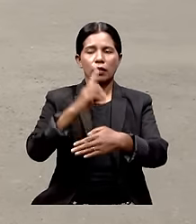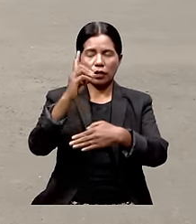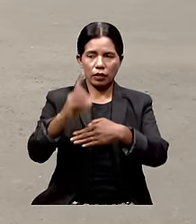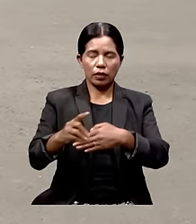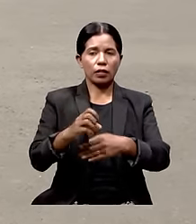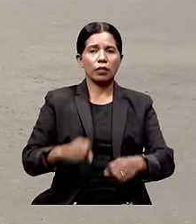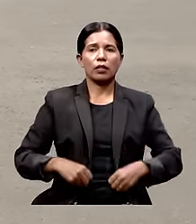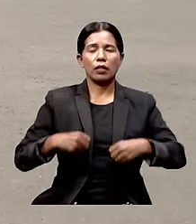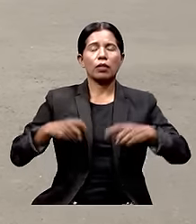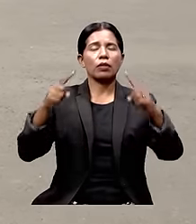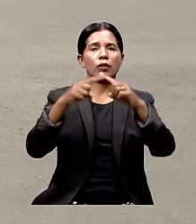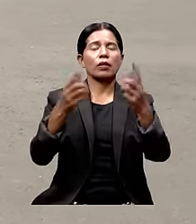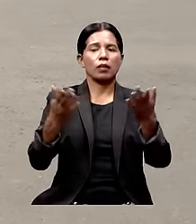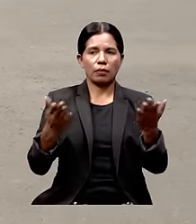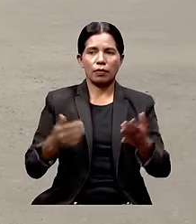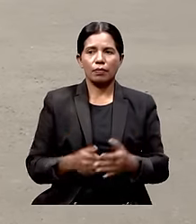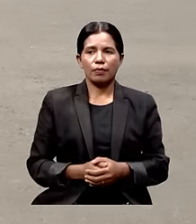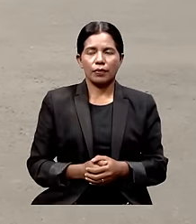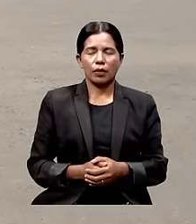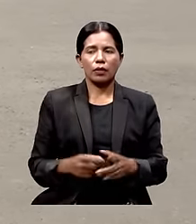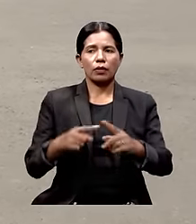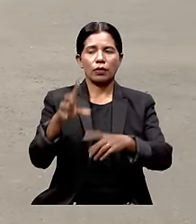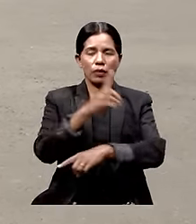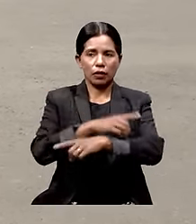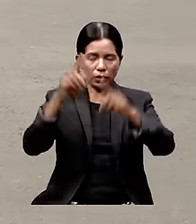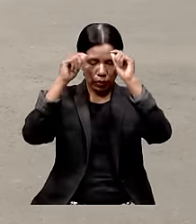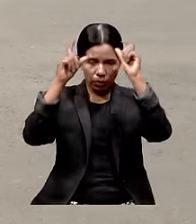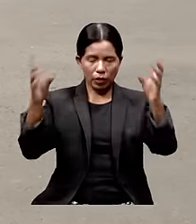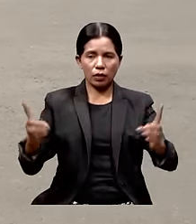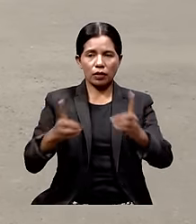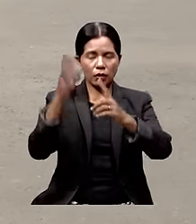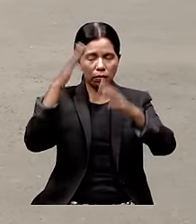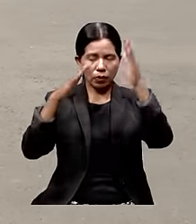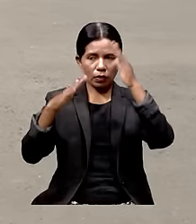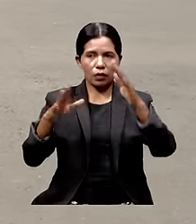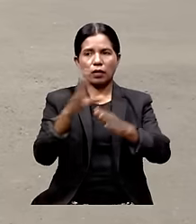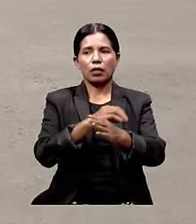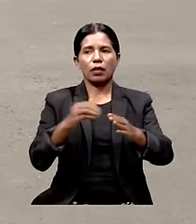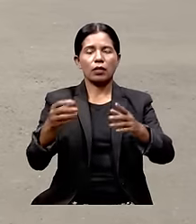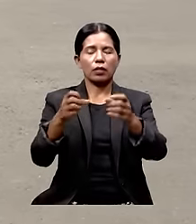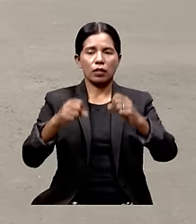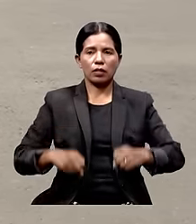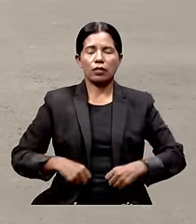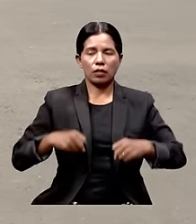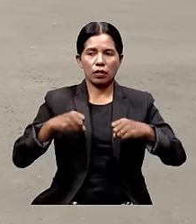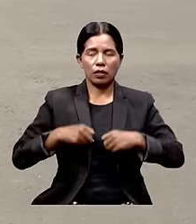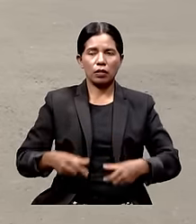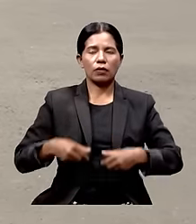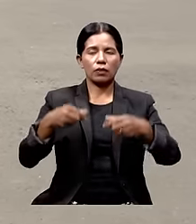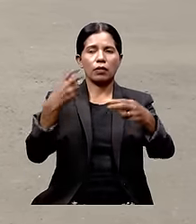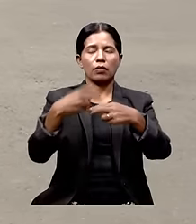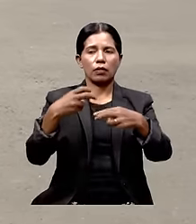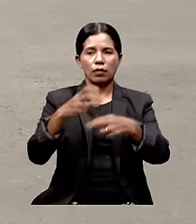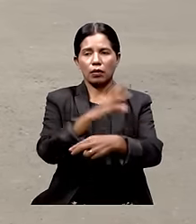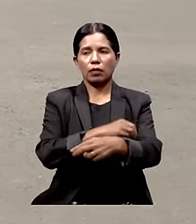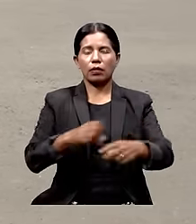de saúde estão onde é NB? Hoje, em Loro, Timor-Leste, há só o problema de forma hoje em setor de saúde, onde foi impacto para o